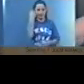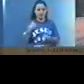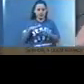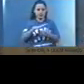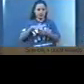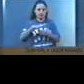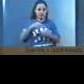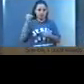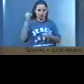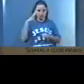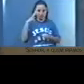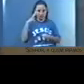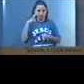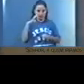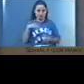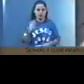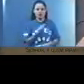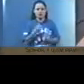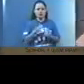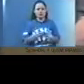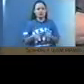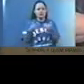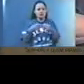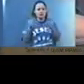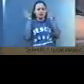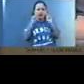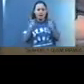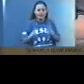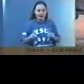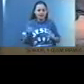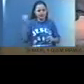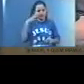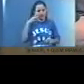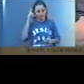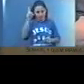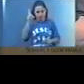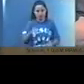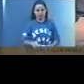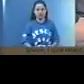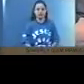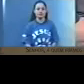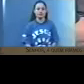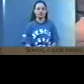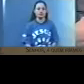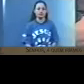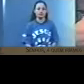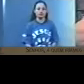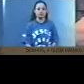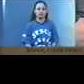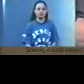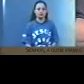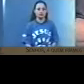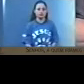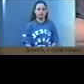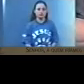Salve. A gente usa esse termo, salve. Qual é a palavra que você usa moderna?